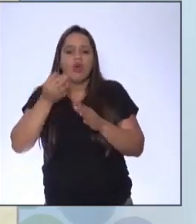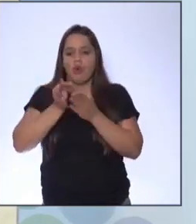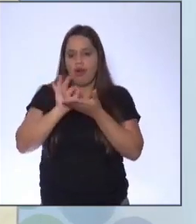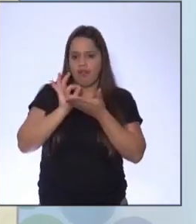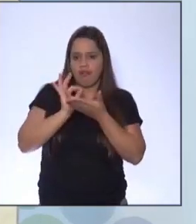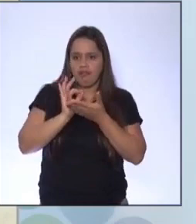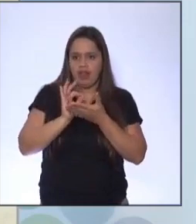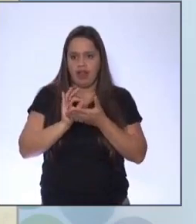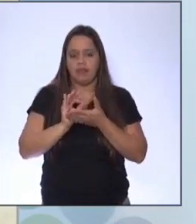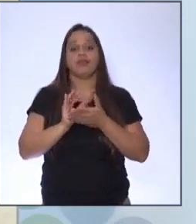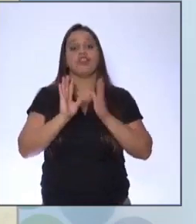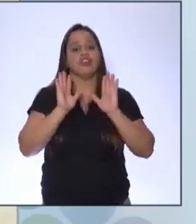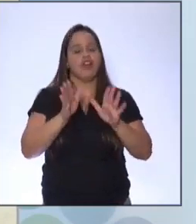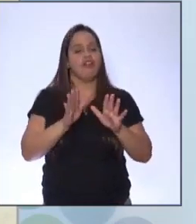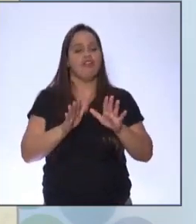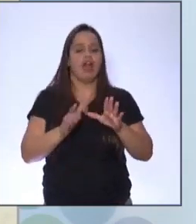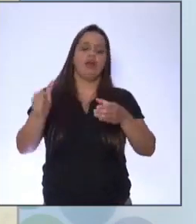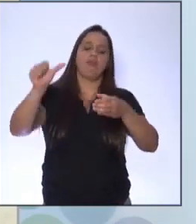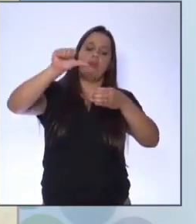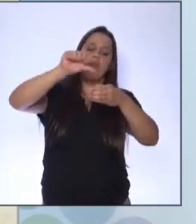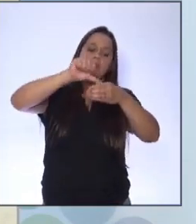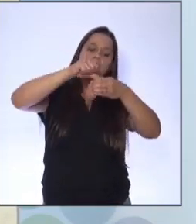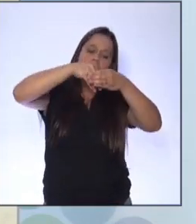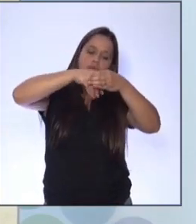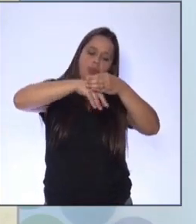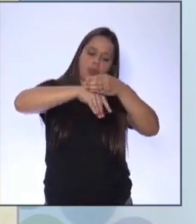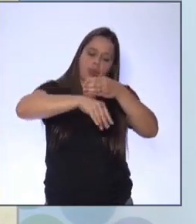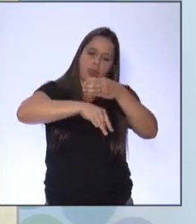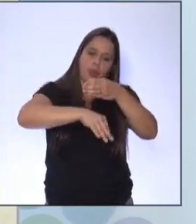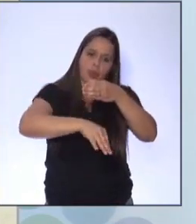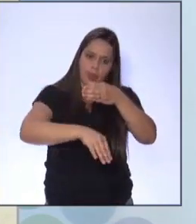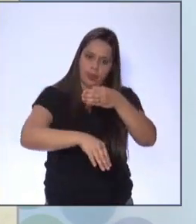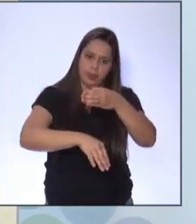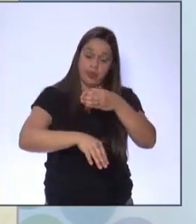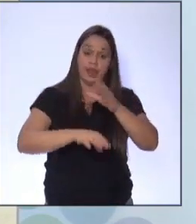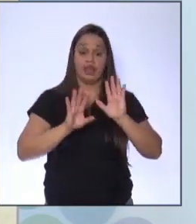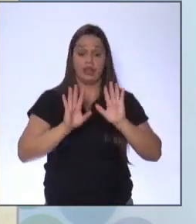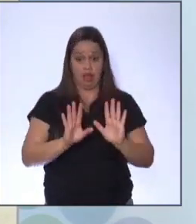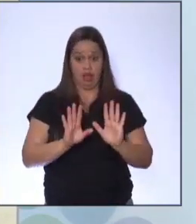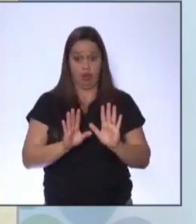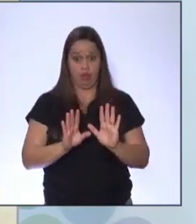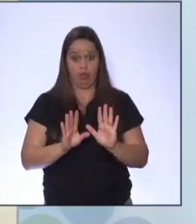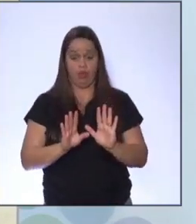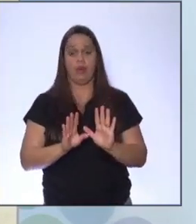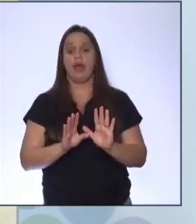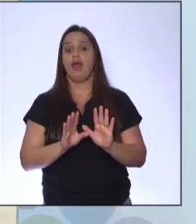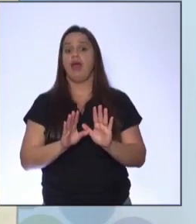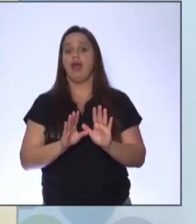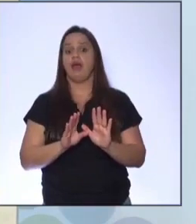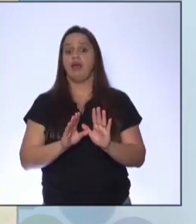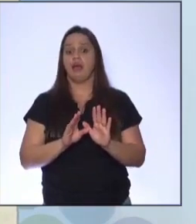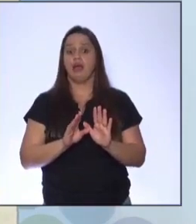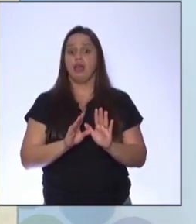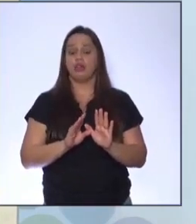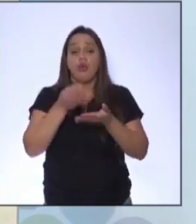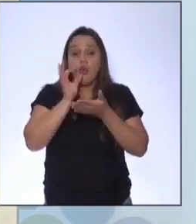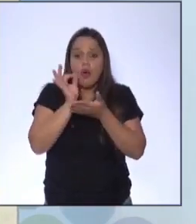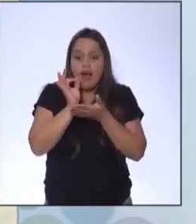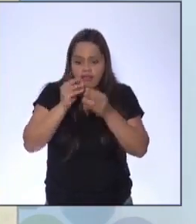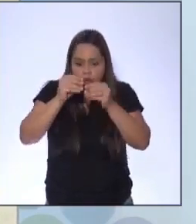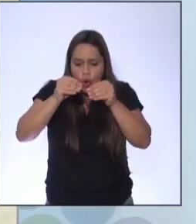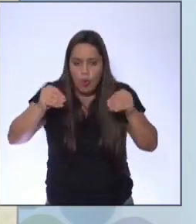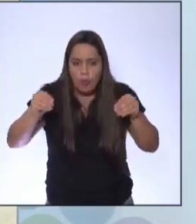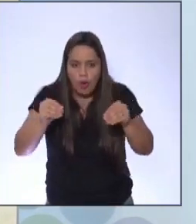baixo. A parte da molécula do café vai ficar dentro do